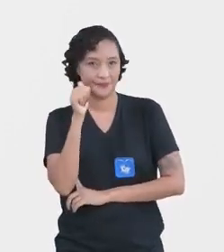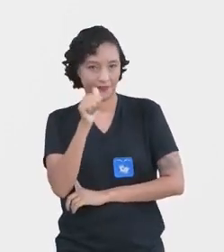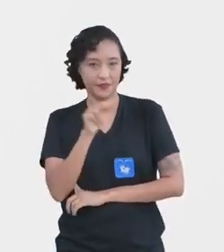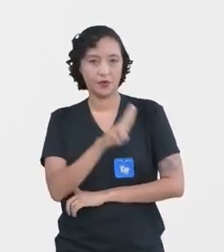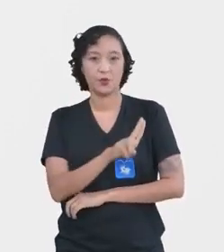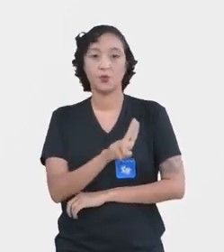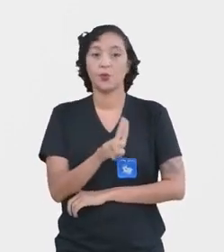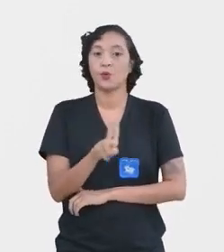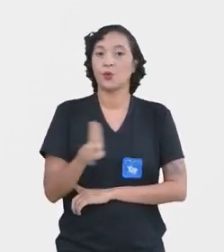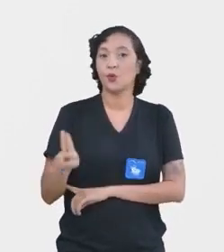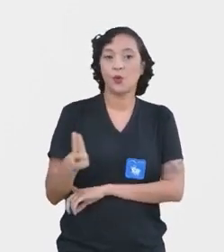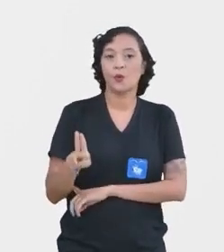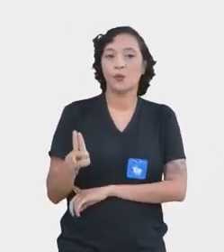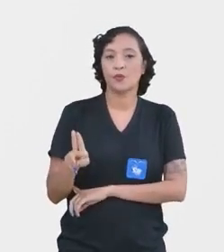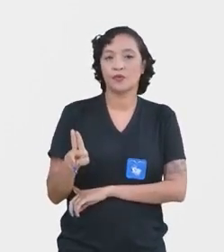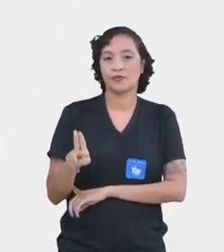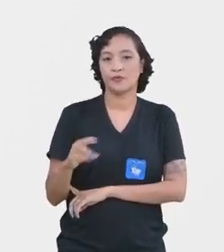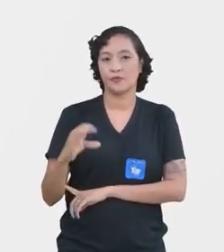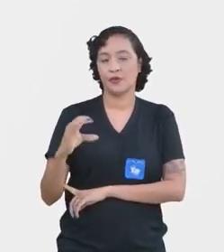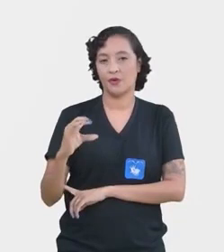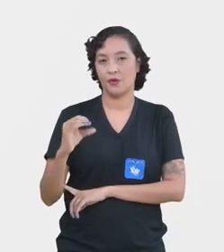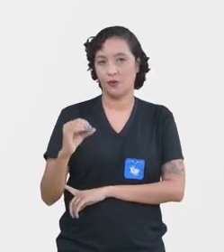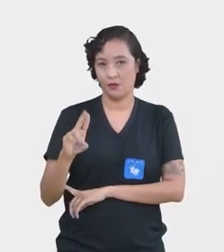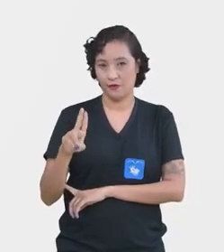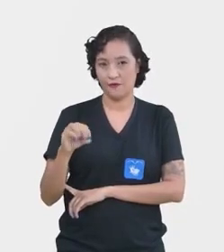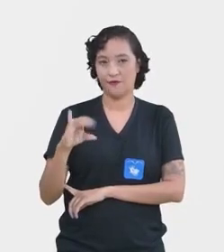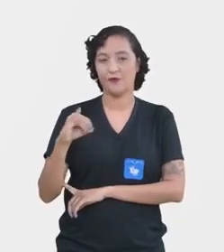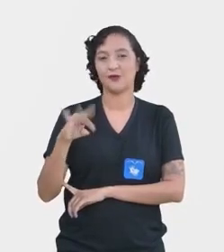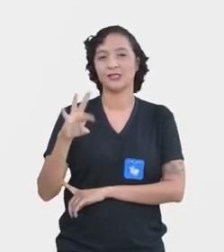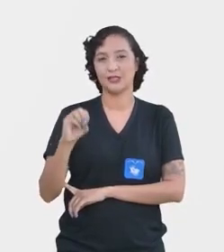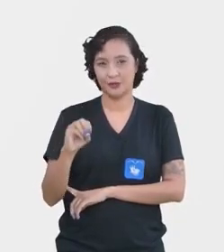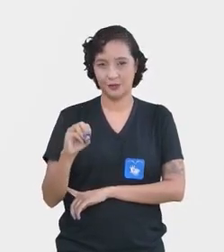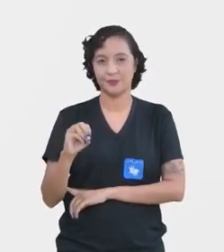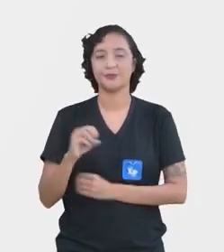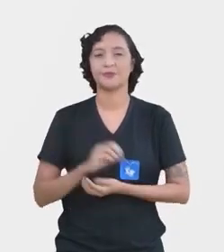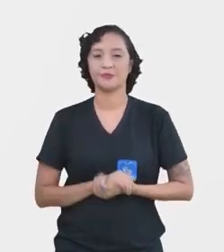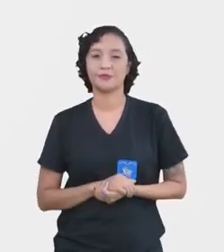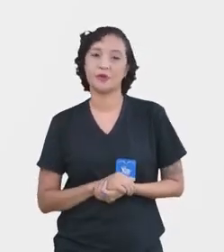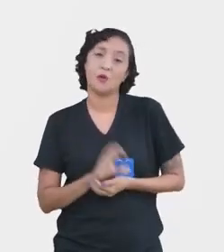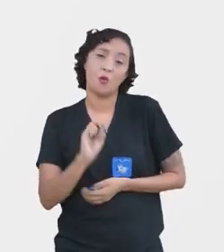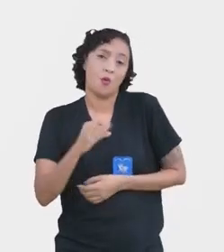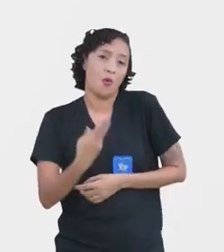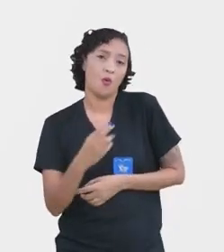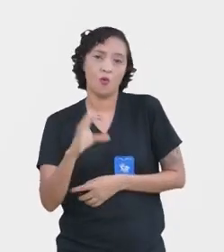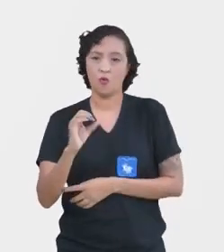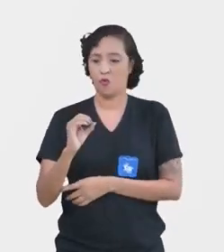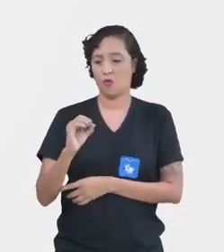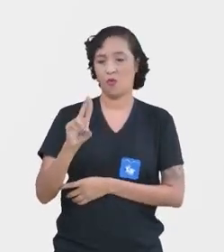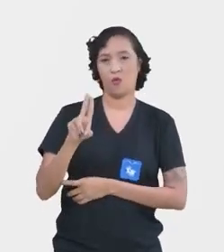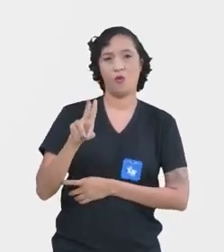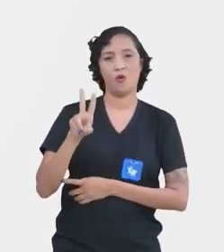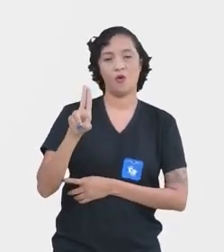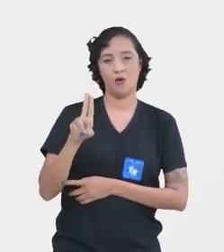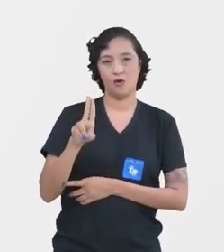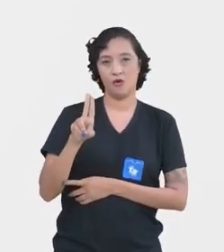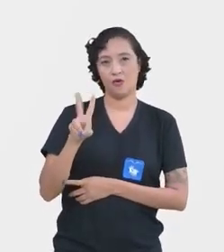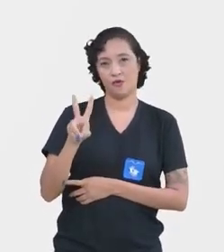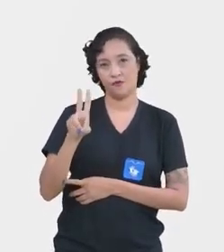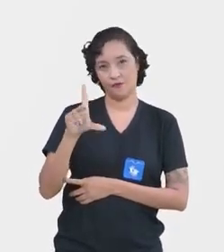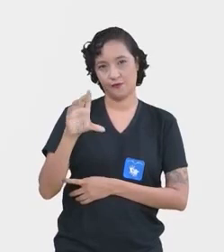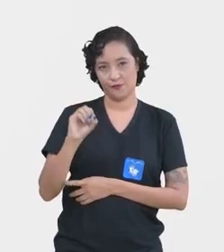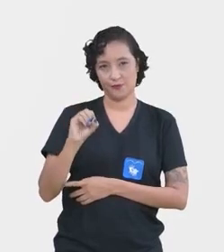gameta, professora, pode ser chamado de ovócito secundário ou óvulo, tá bom? E também